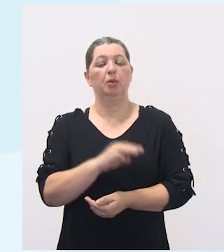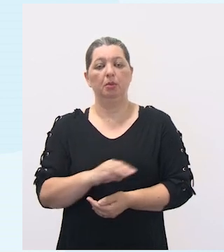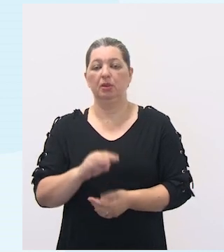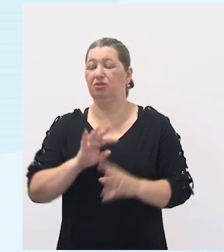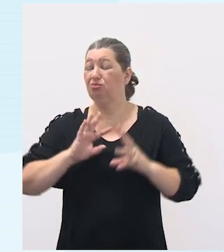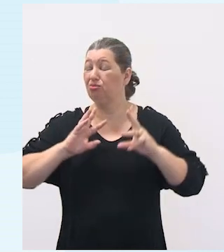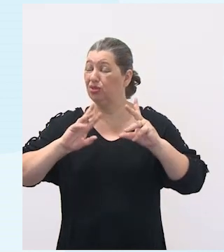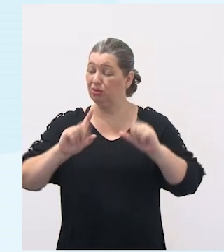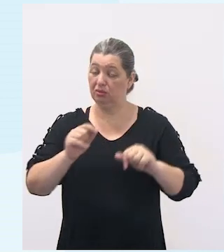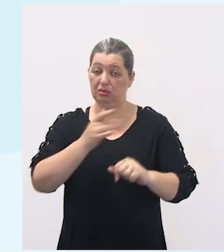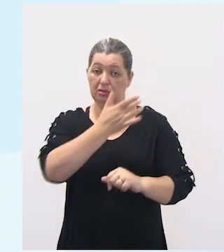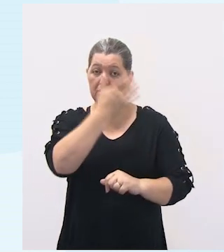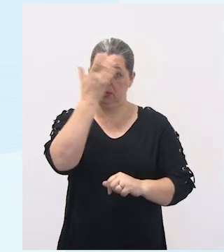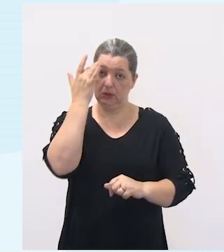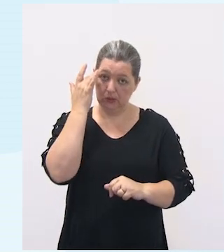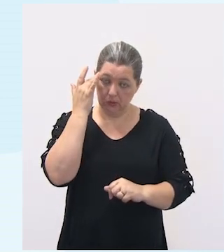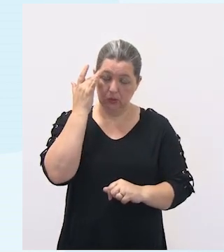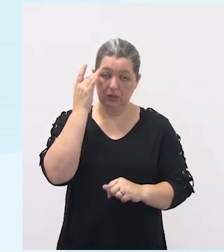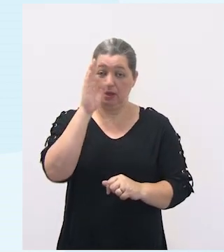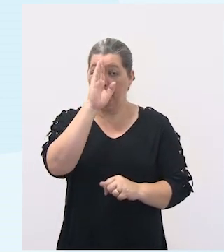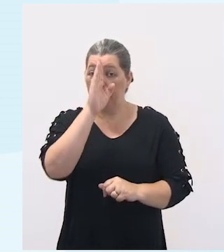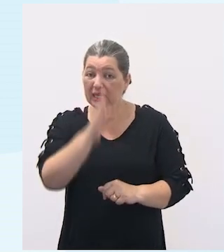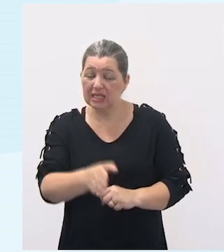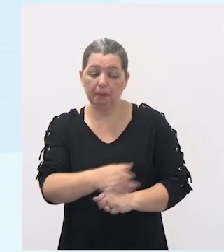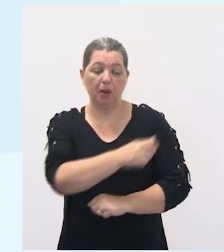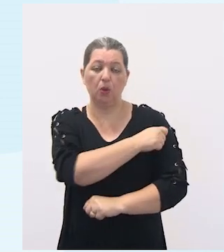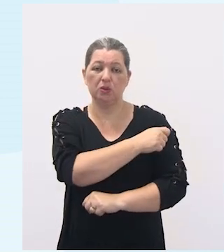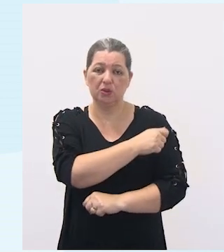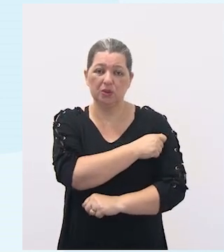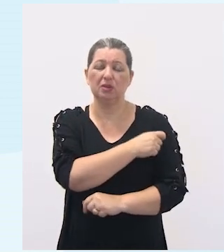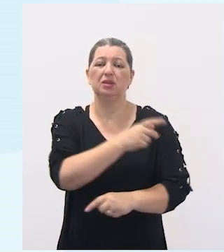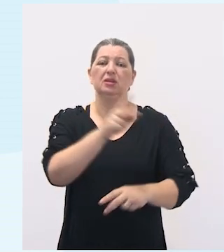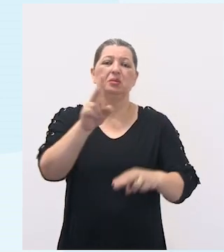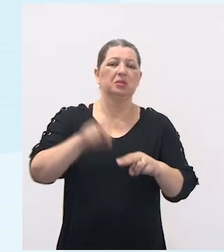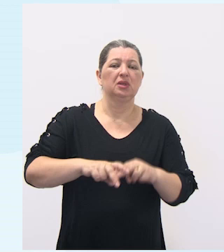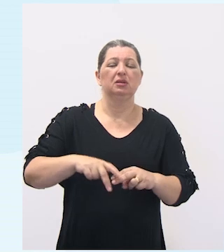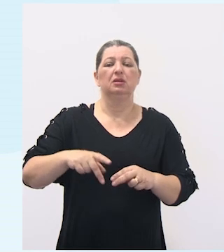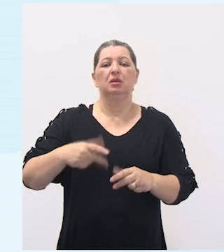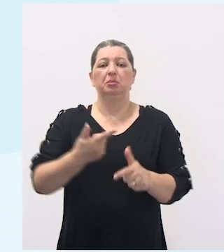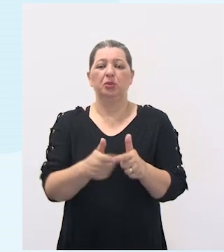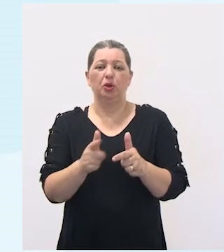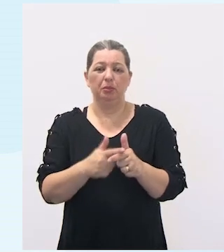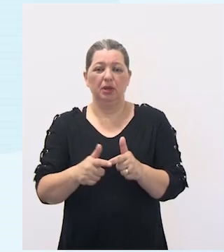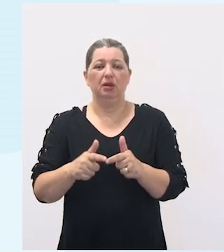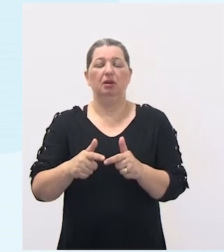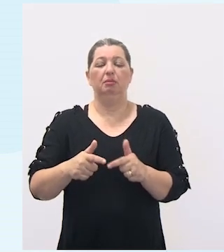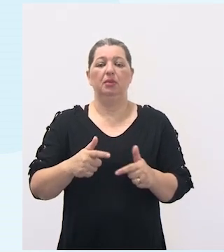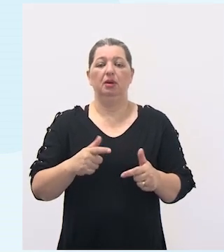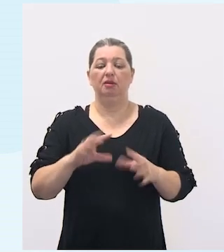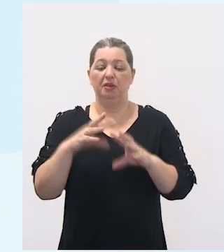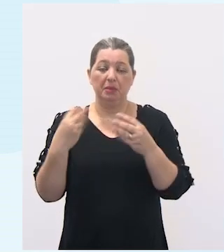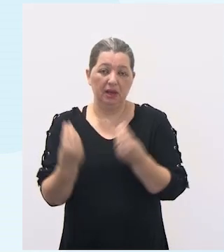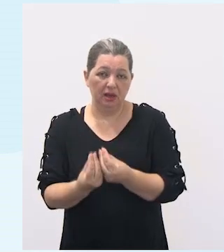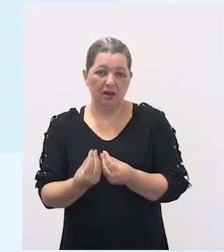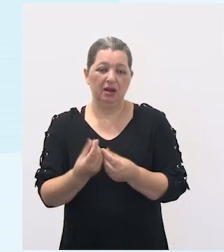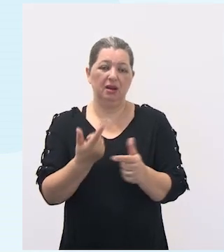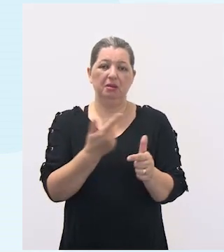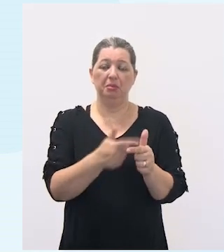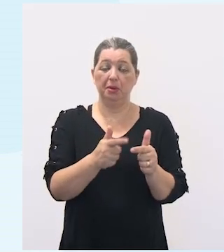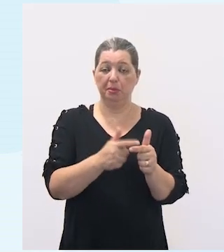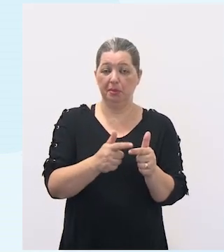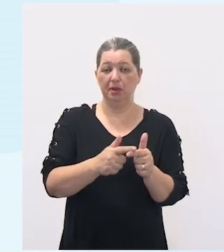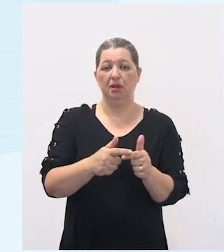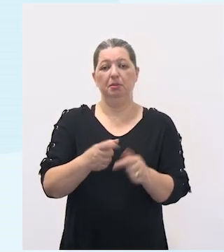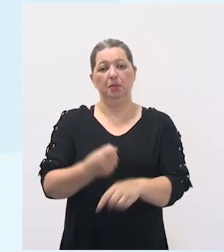e principalmente os estudantes, questões de saúde, questões emocionais, questões familiares, aqueles estudantes